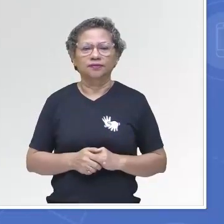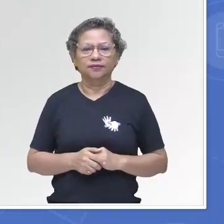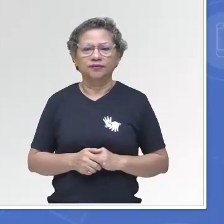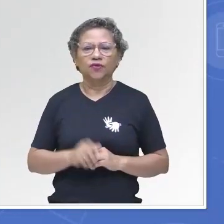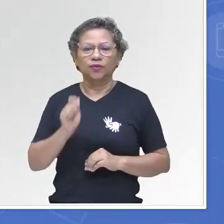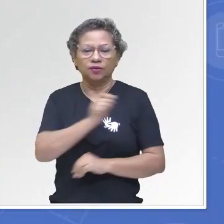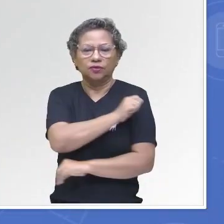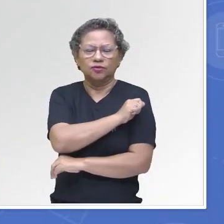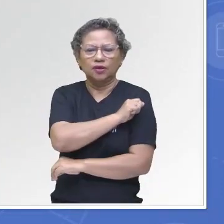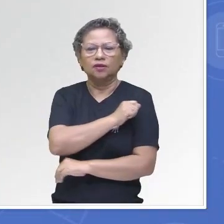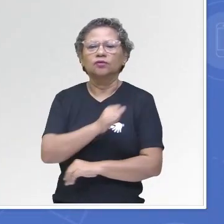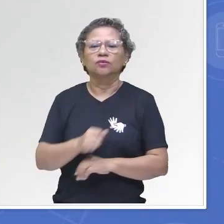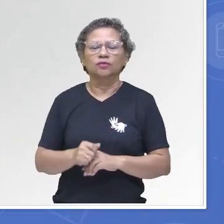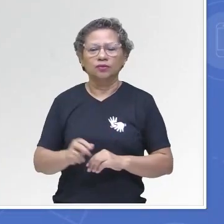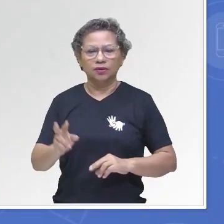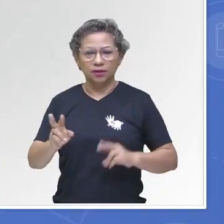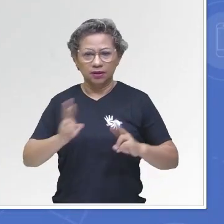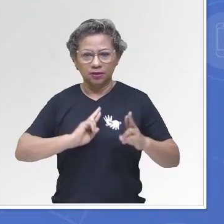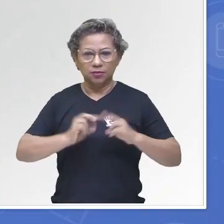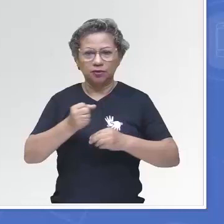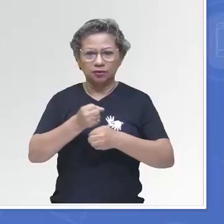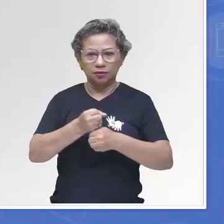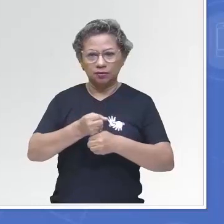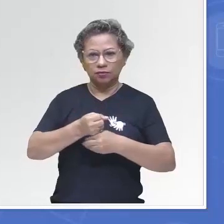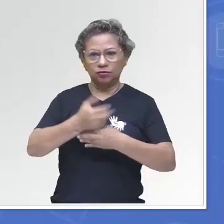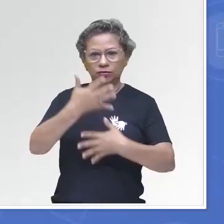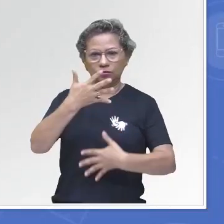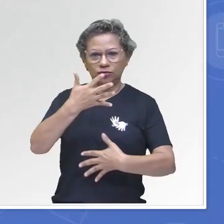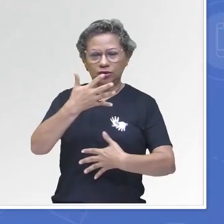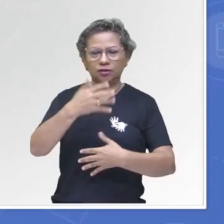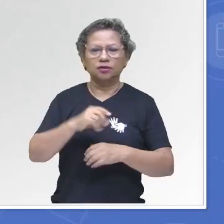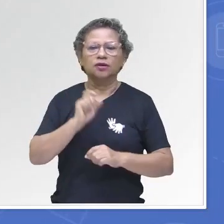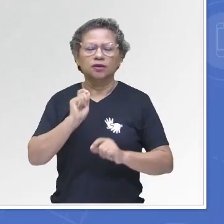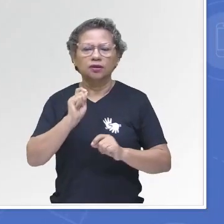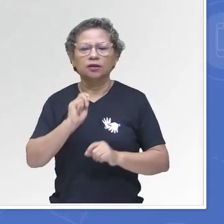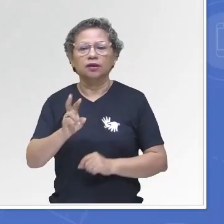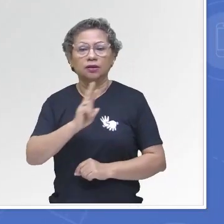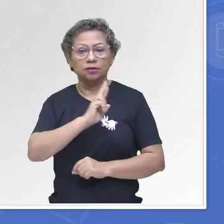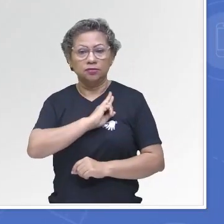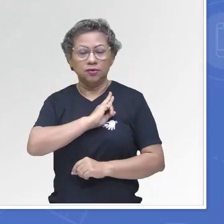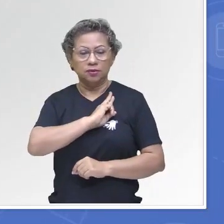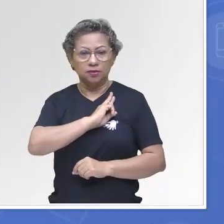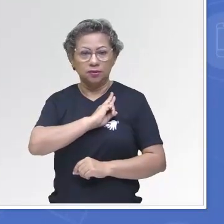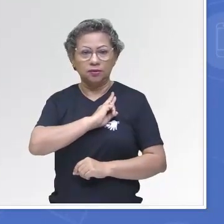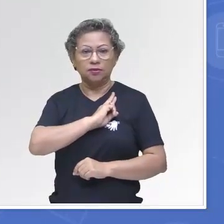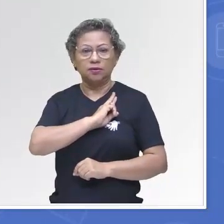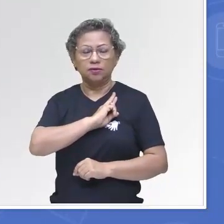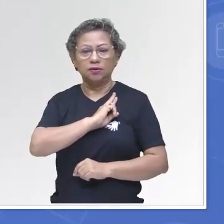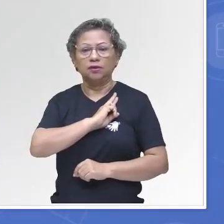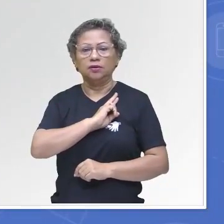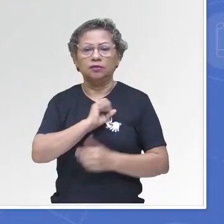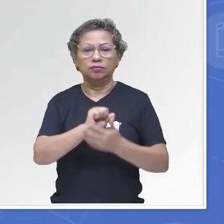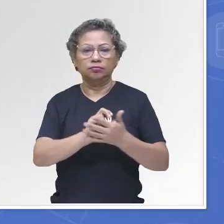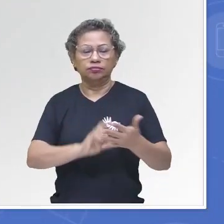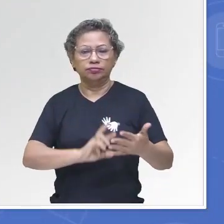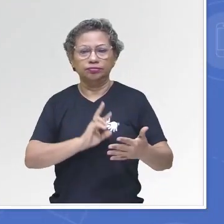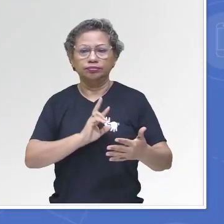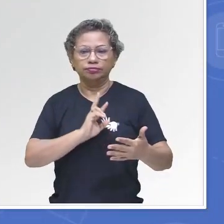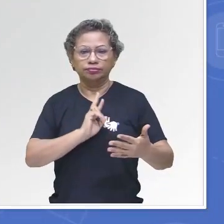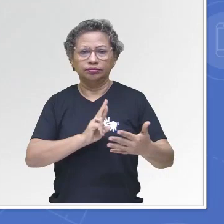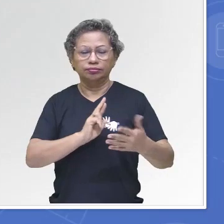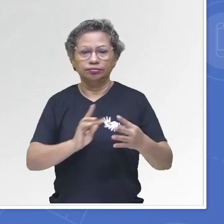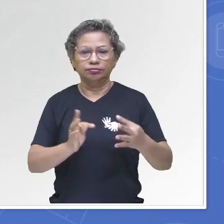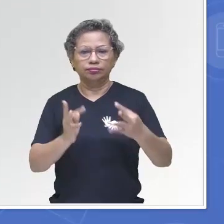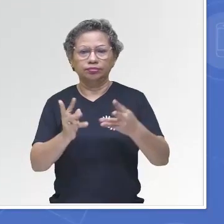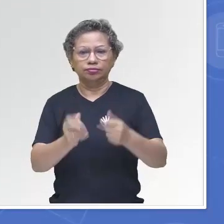estão respondendo aí no nosso chat. Vamos ver quem respondeu as questões da dinâmica local